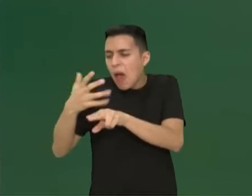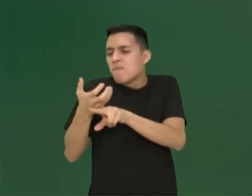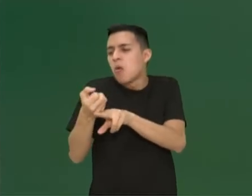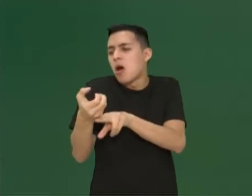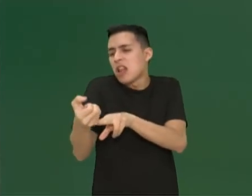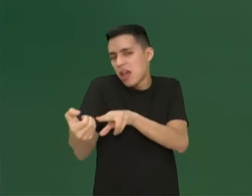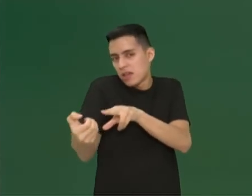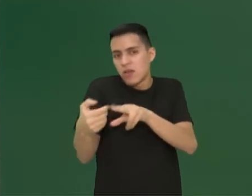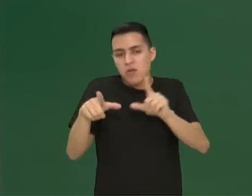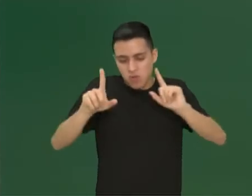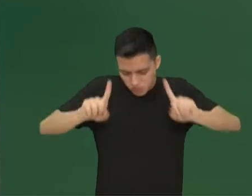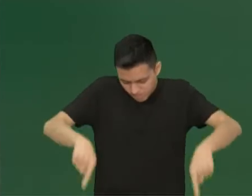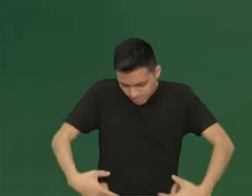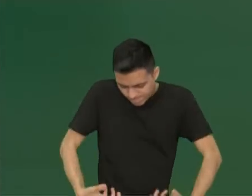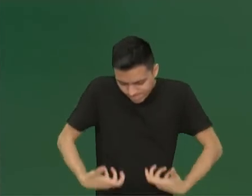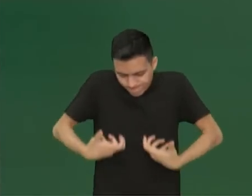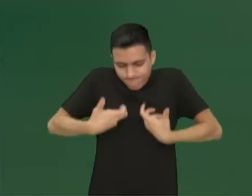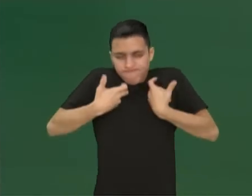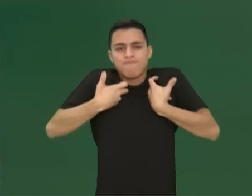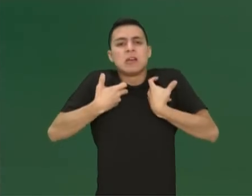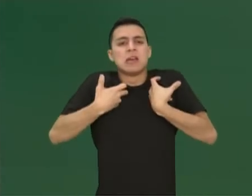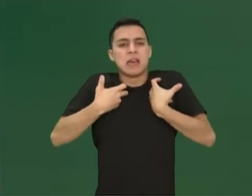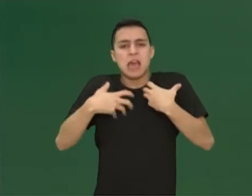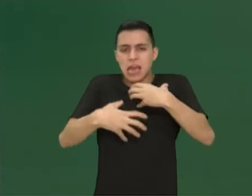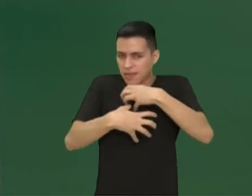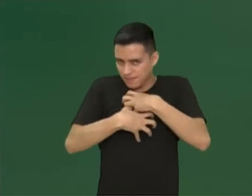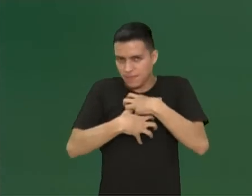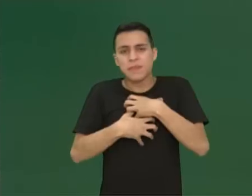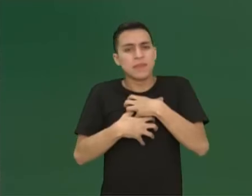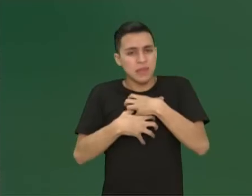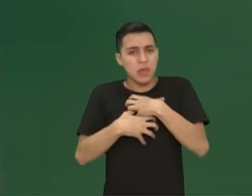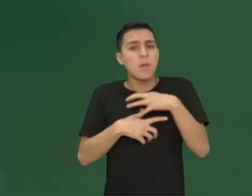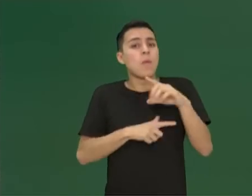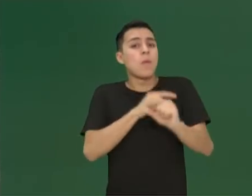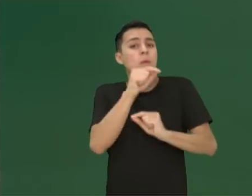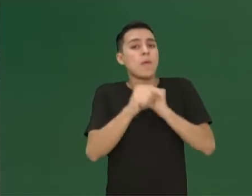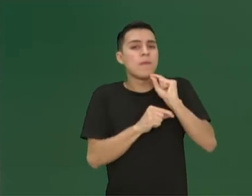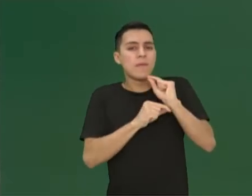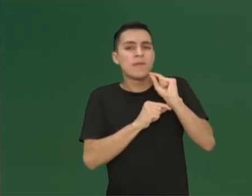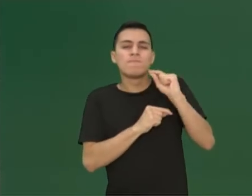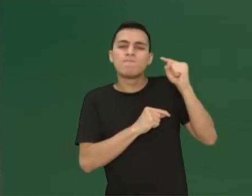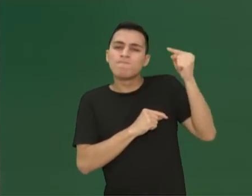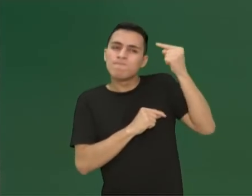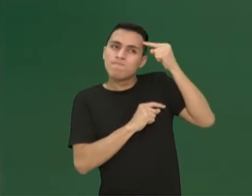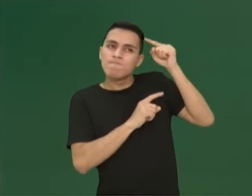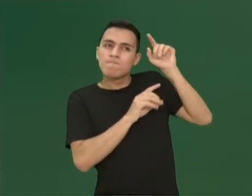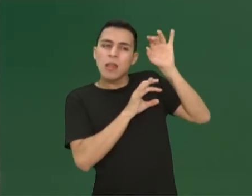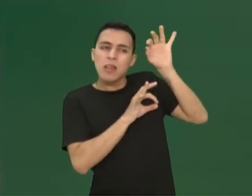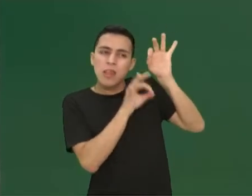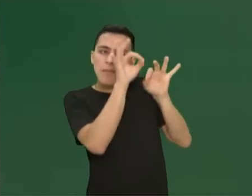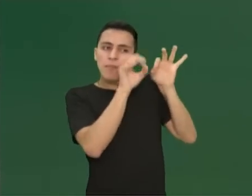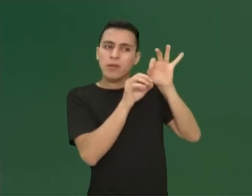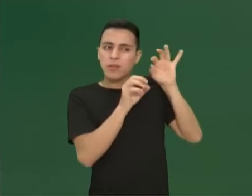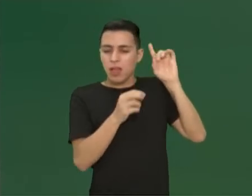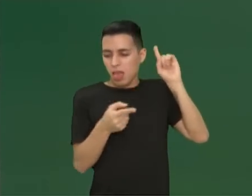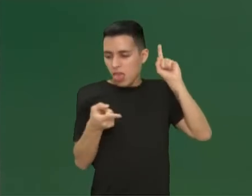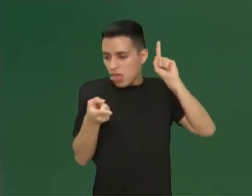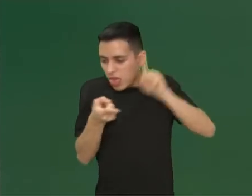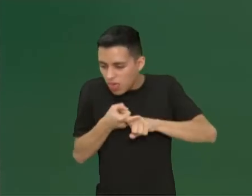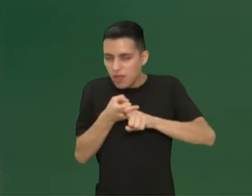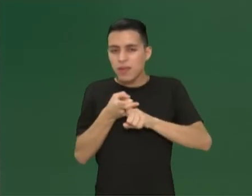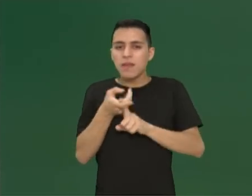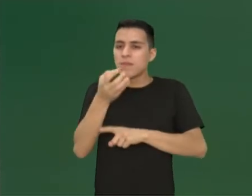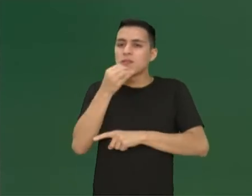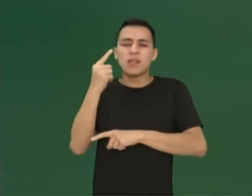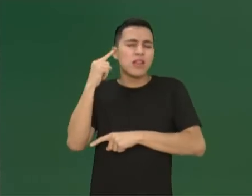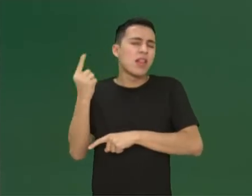ele recebe os estímulos do ambiente, até a elaboração de uma resposta. Então, se ele escutou um barulho